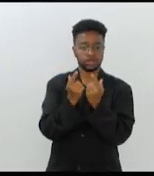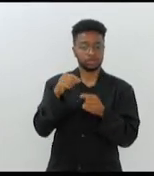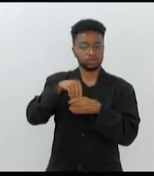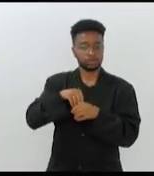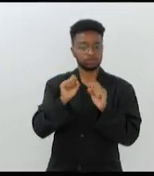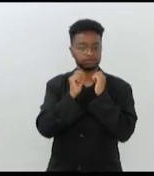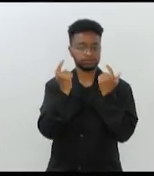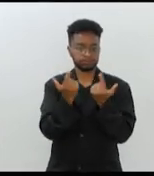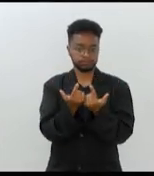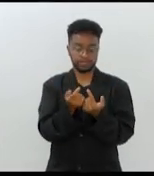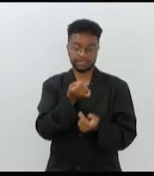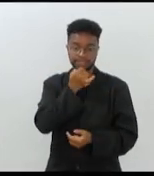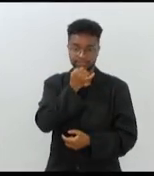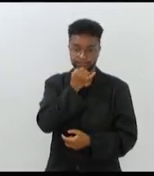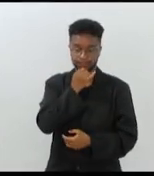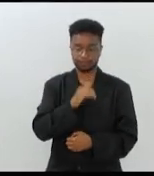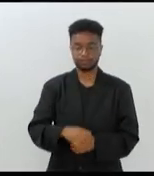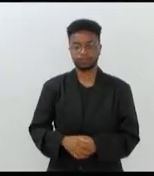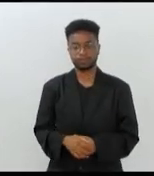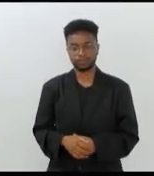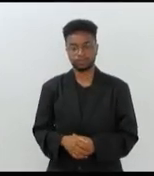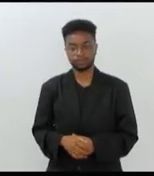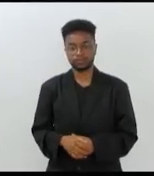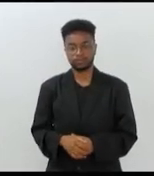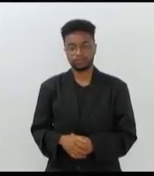Por exemplo, se eu for ver